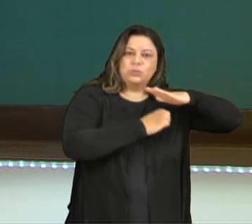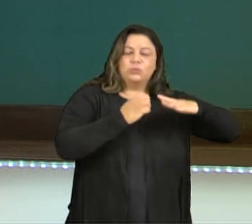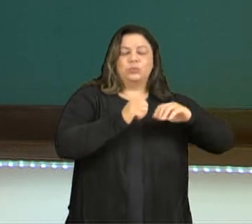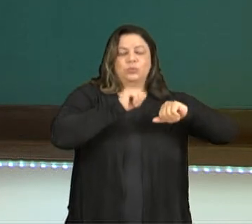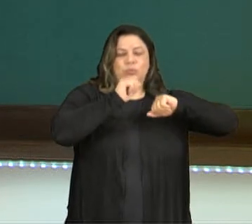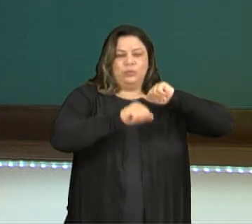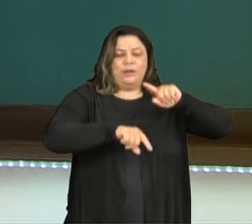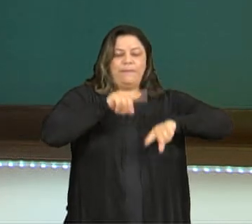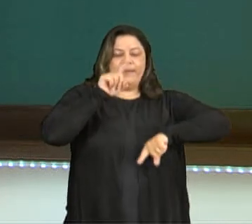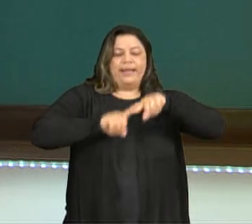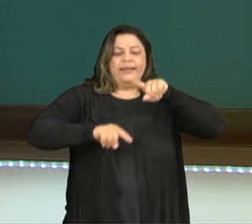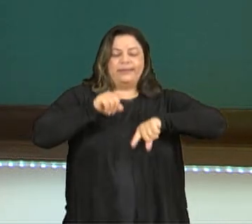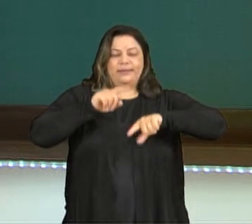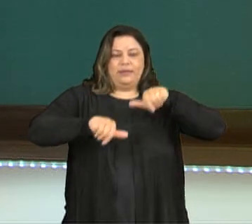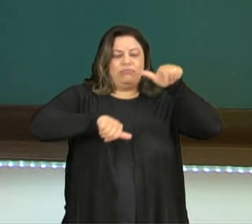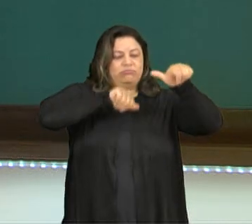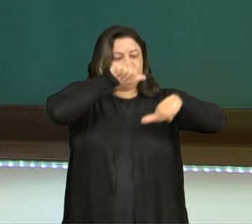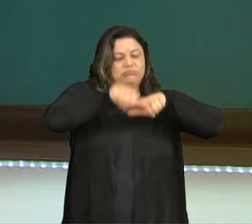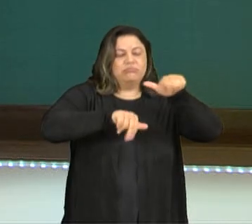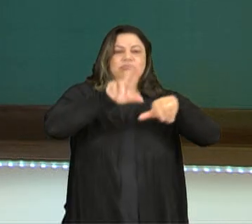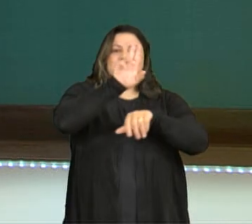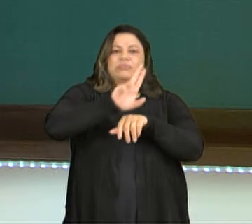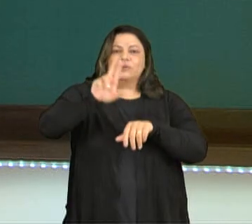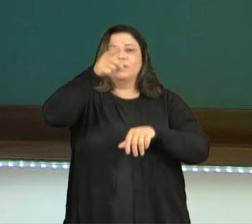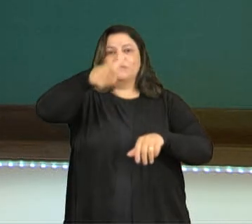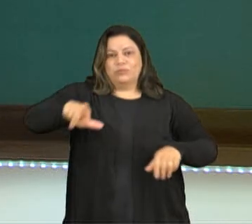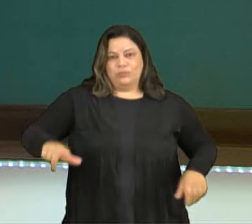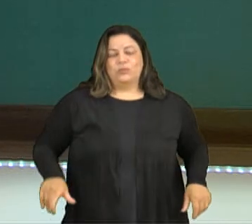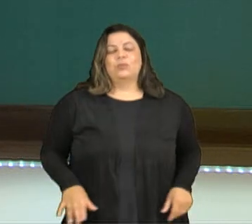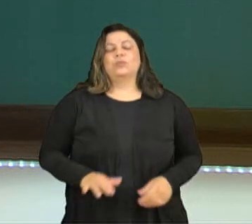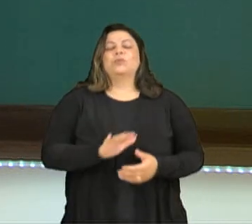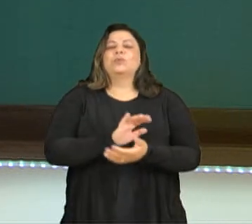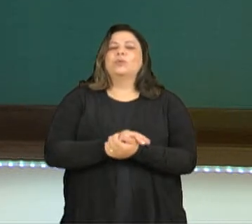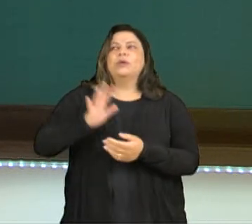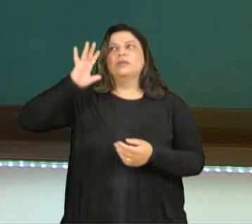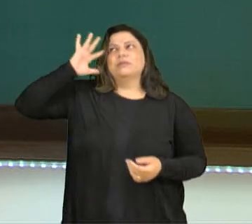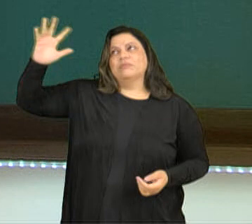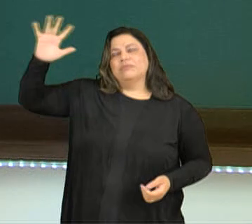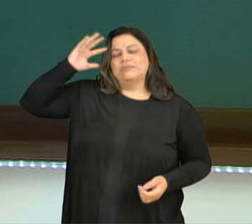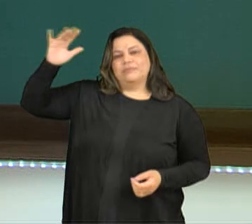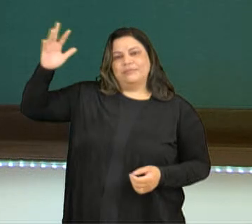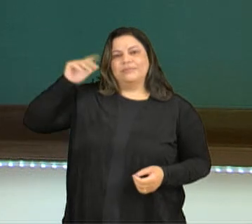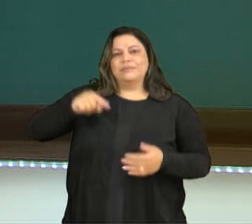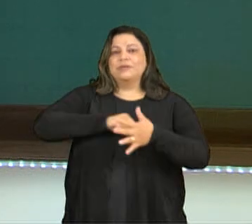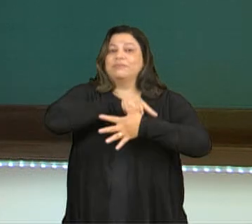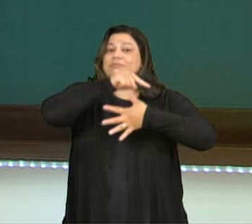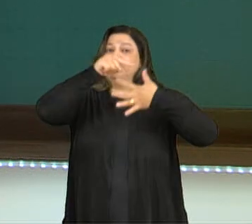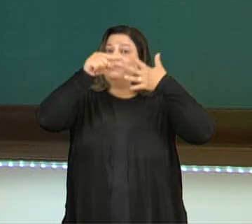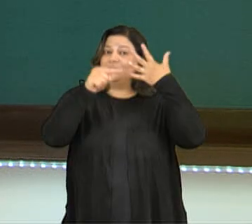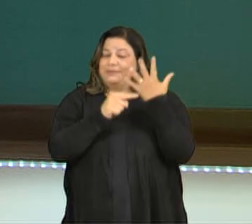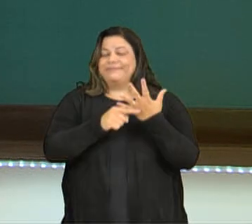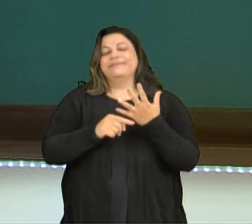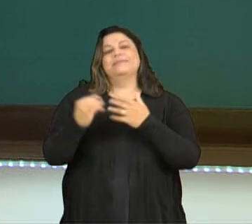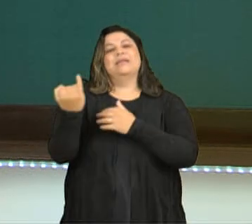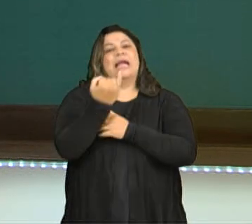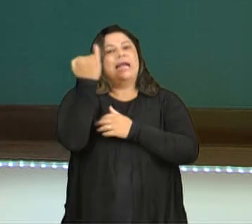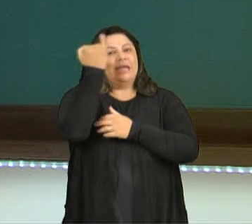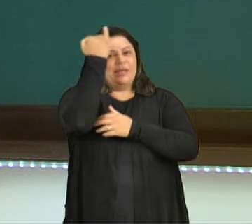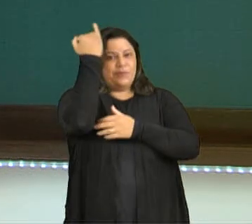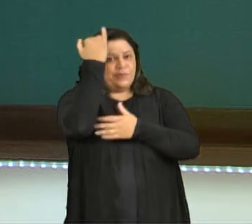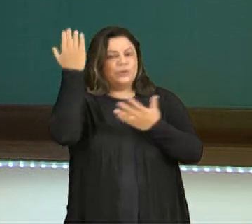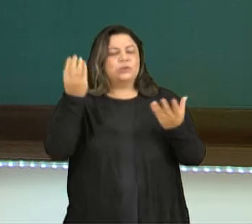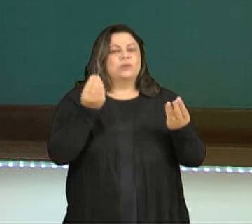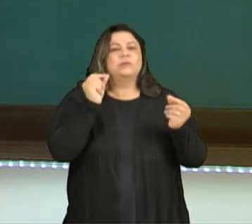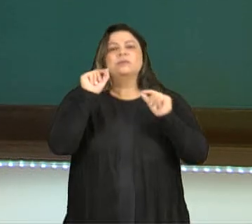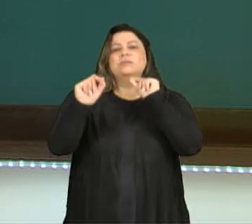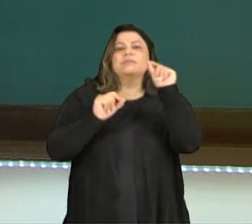material e transformar em outra coisa para ser utilizada pela sociedade. Então, refletindo sobre tudo isso, sobre a importância dos recursos e a maneira